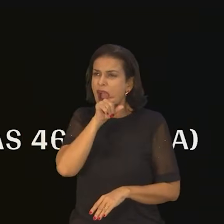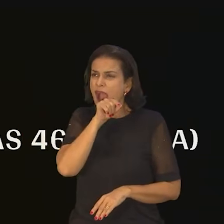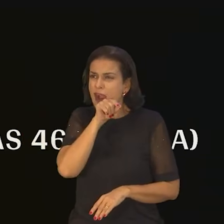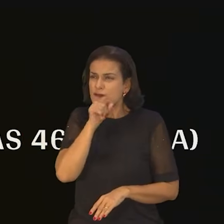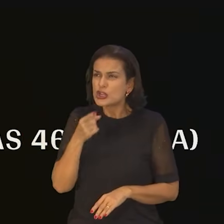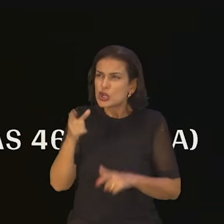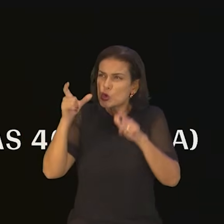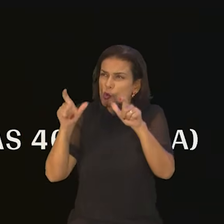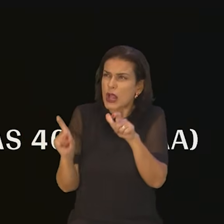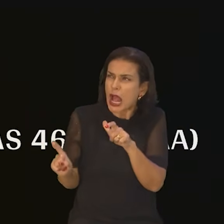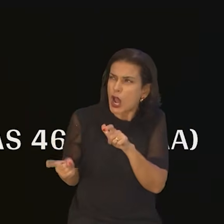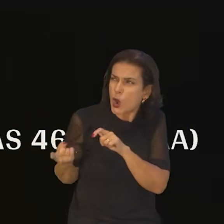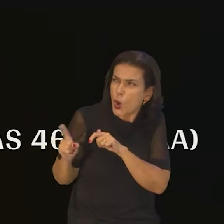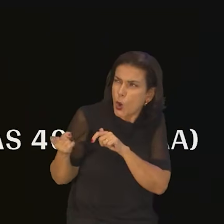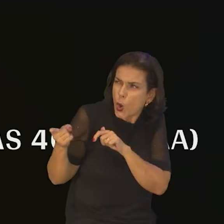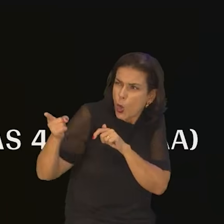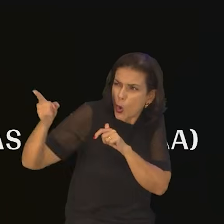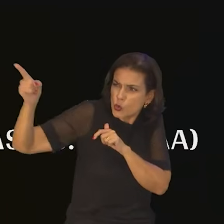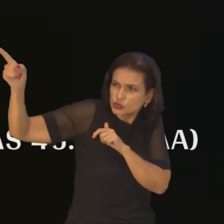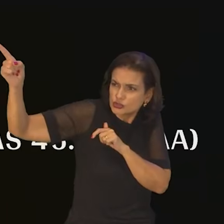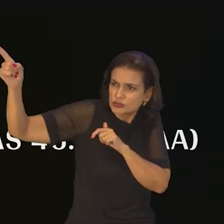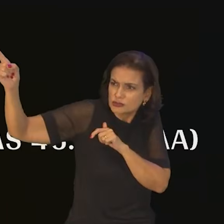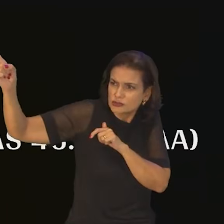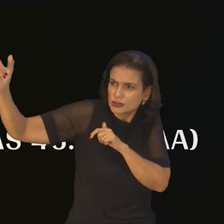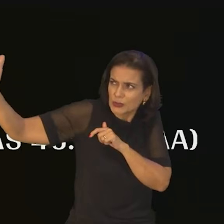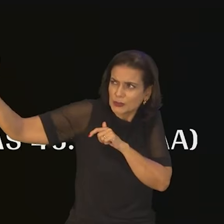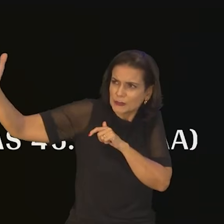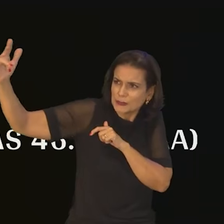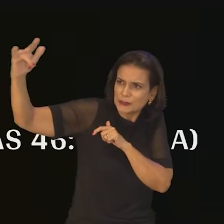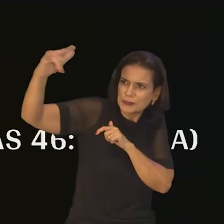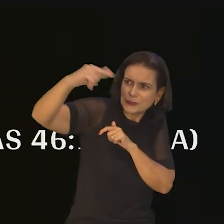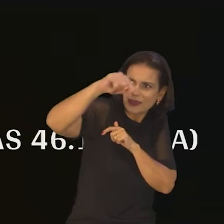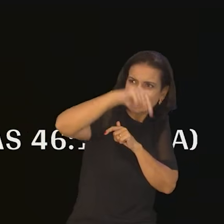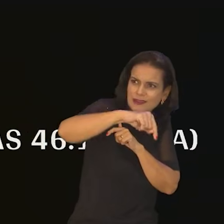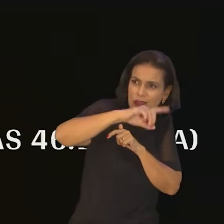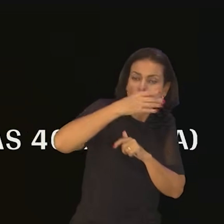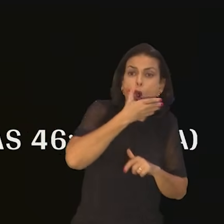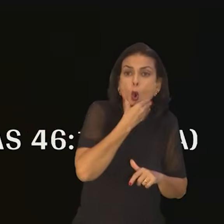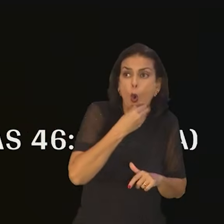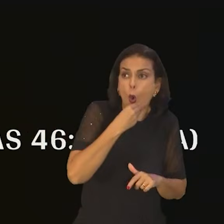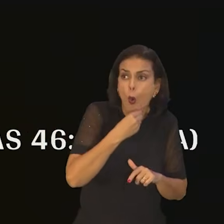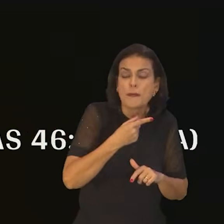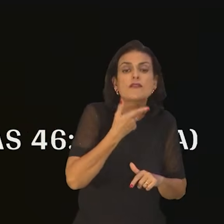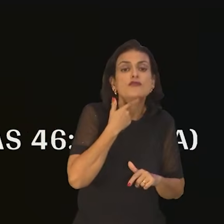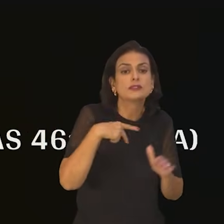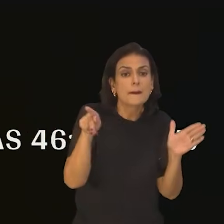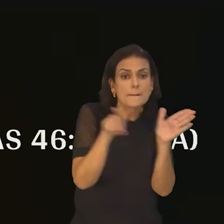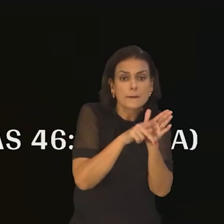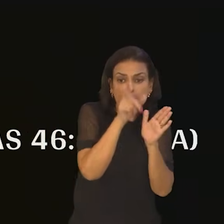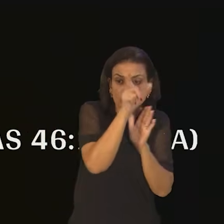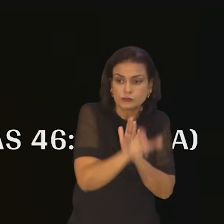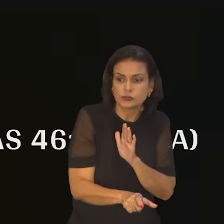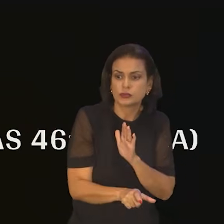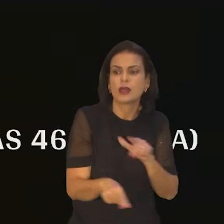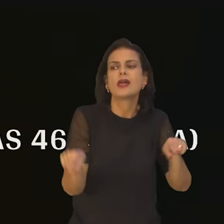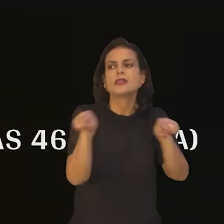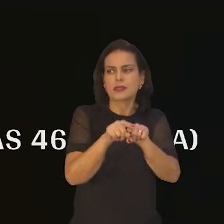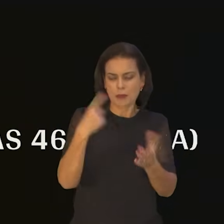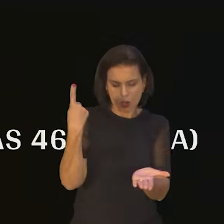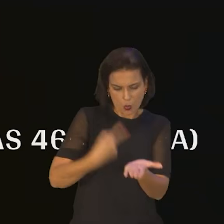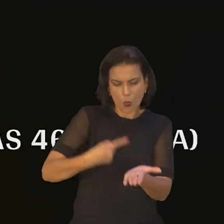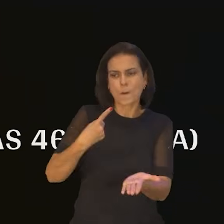terra longínqua. Vem um homem do meu propósito. E eu disse também e